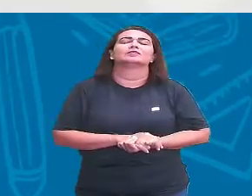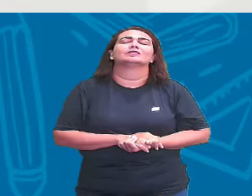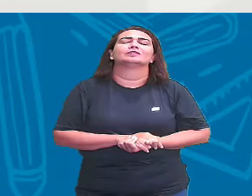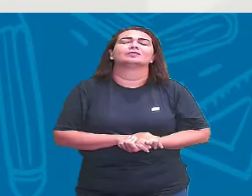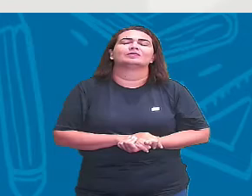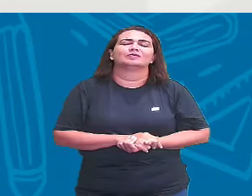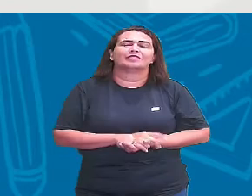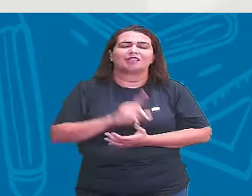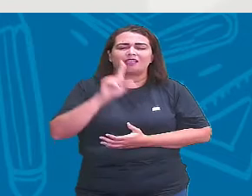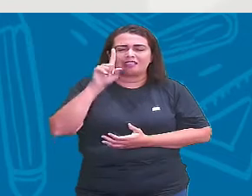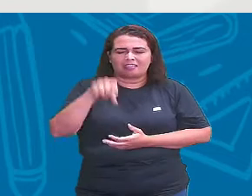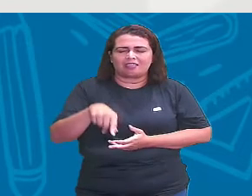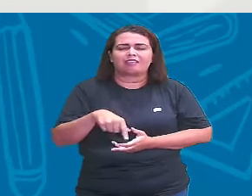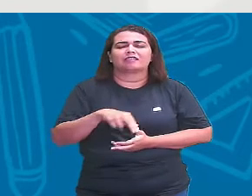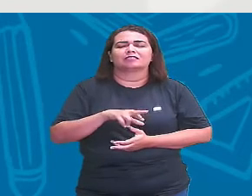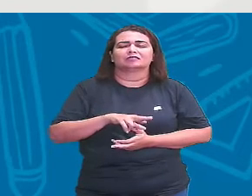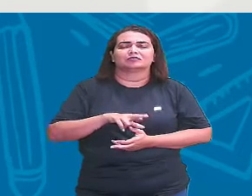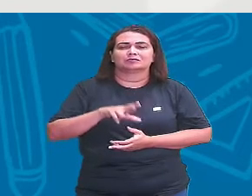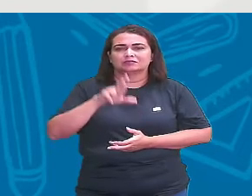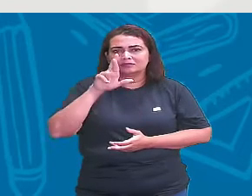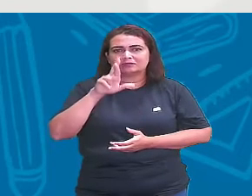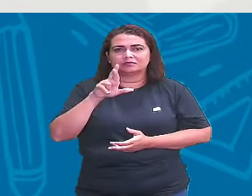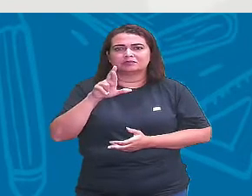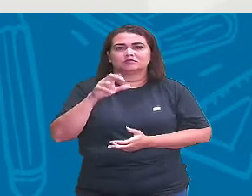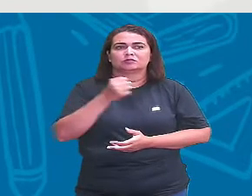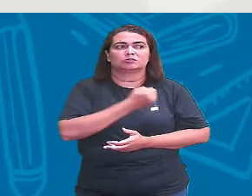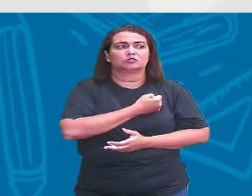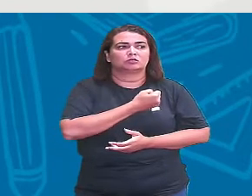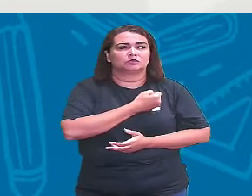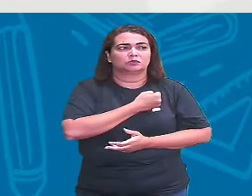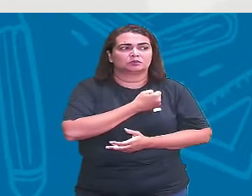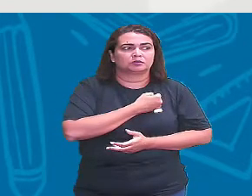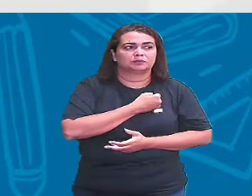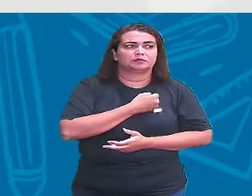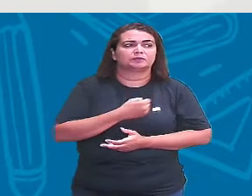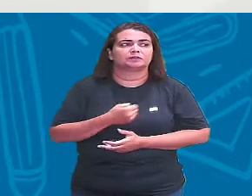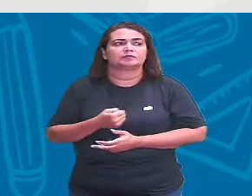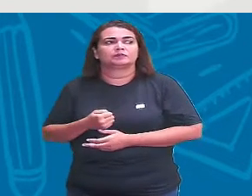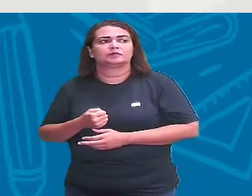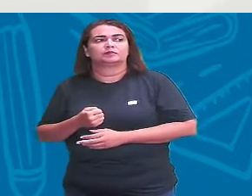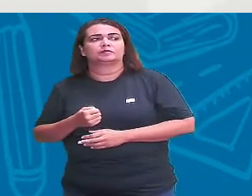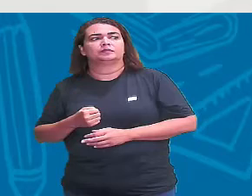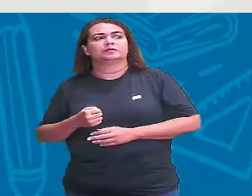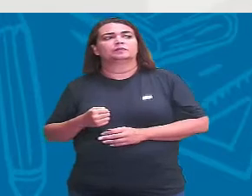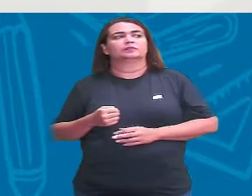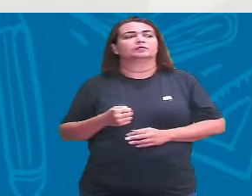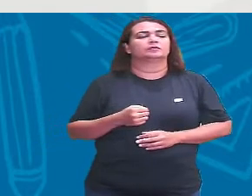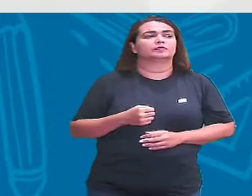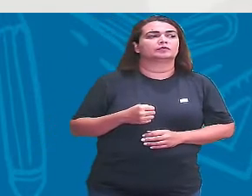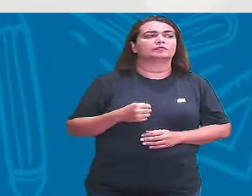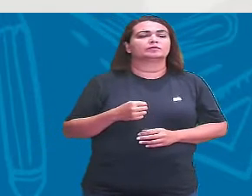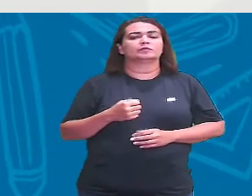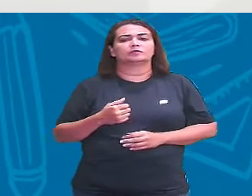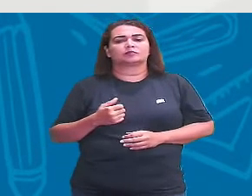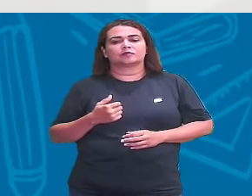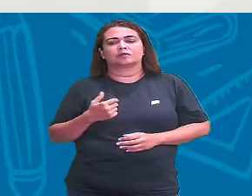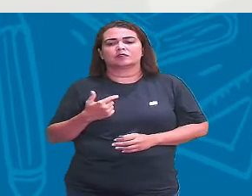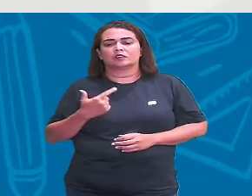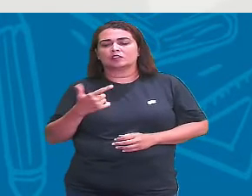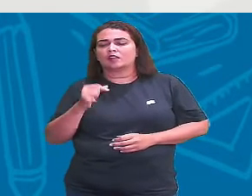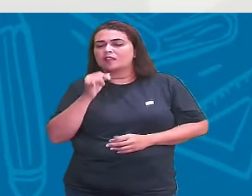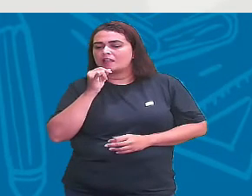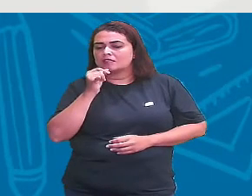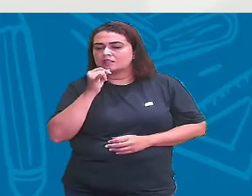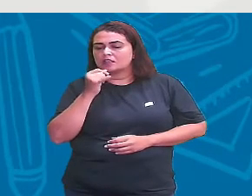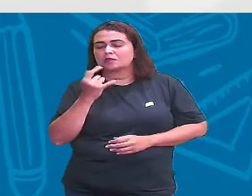das funções dos números. Então, por exemplo, outros exemplos de contagem. Contar